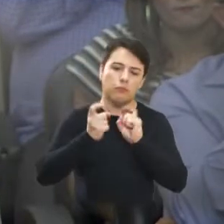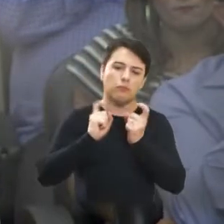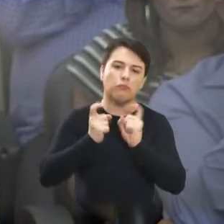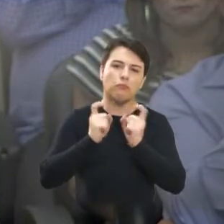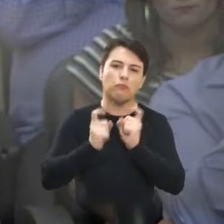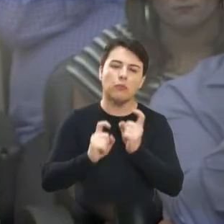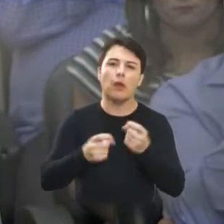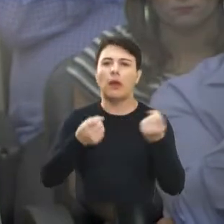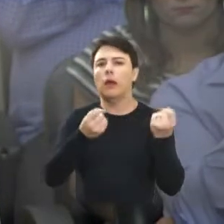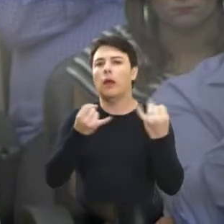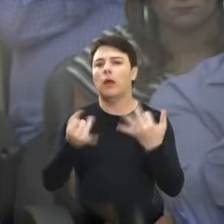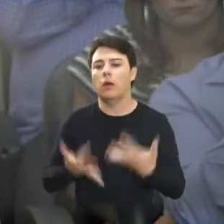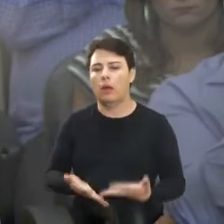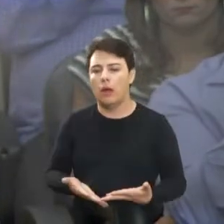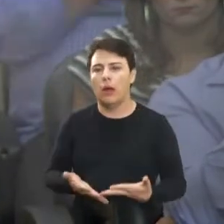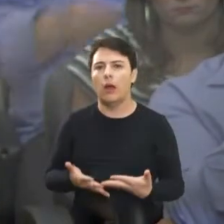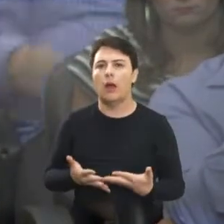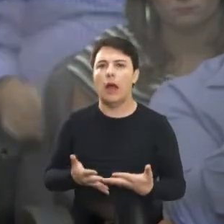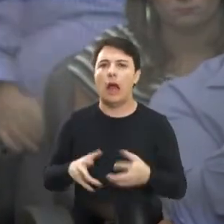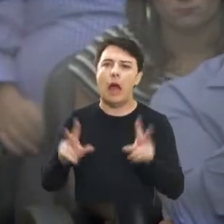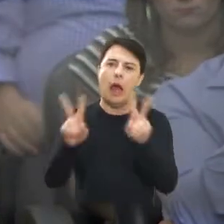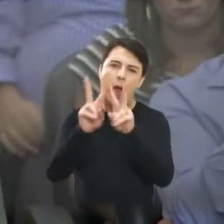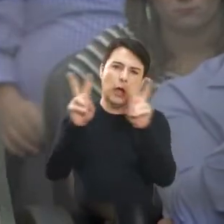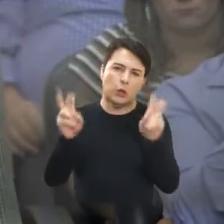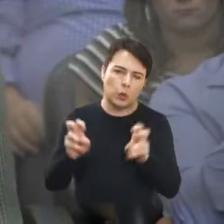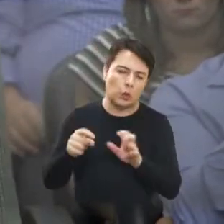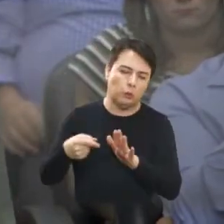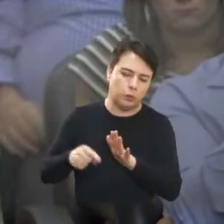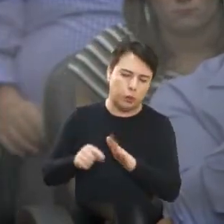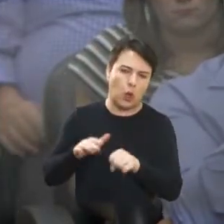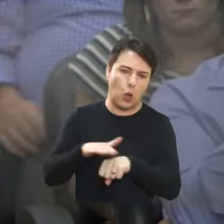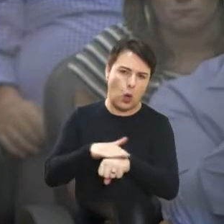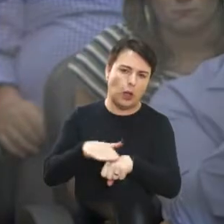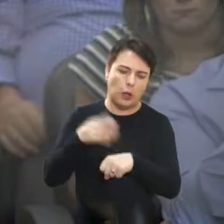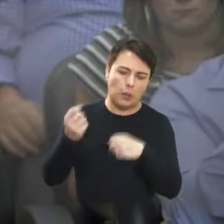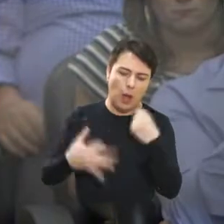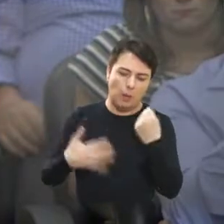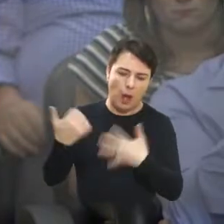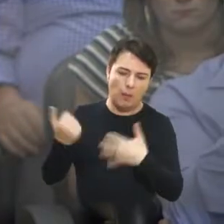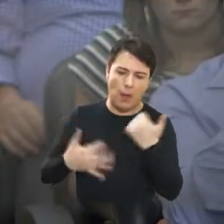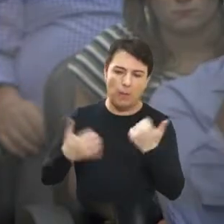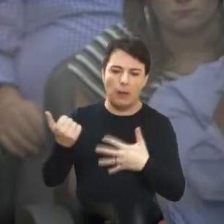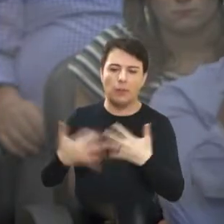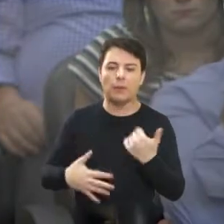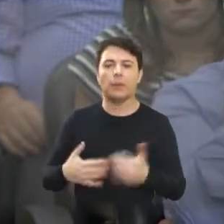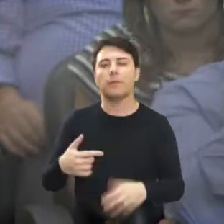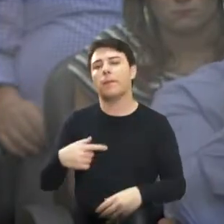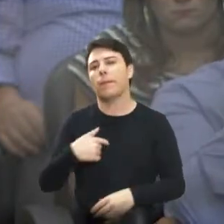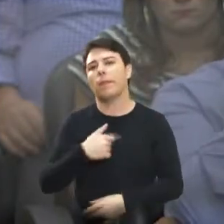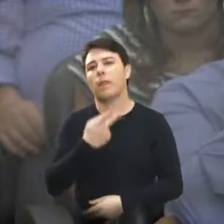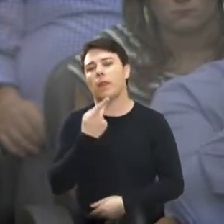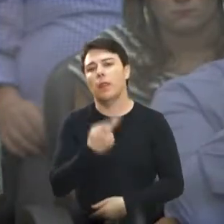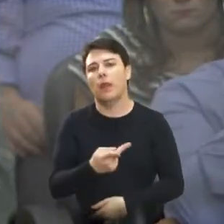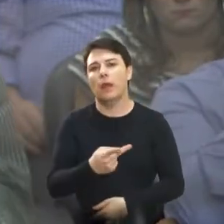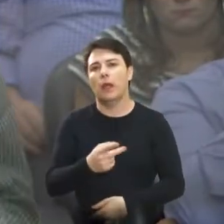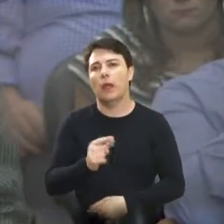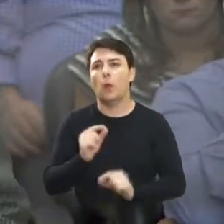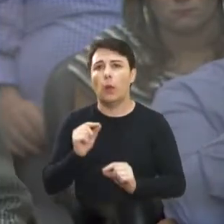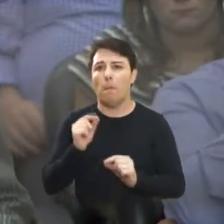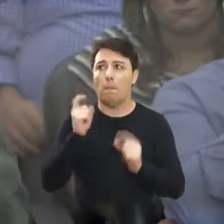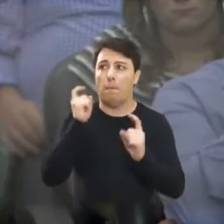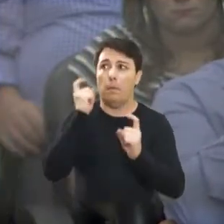foi discutido com mais profundidade as questões. Eu já coloquei, nessa ocasião, algumas